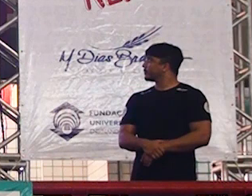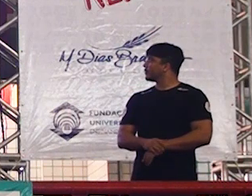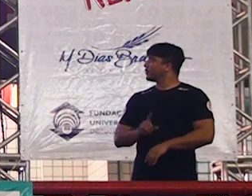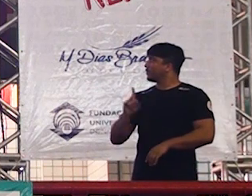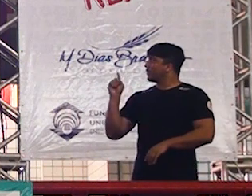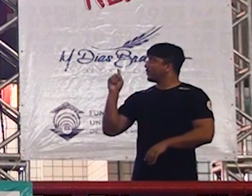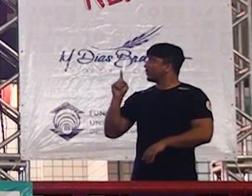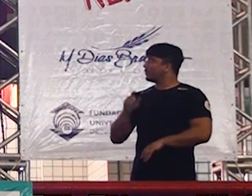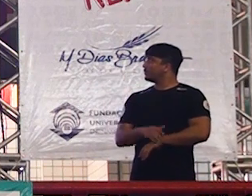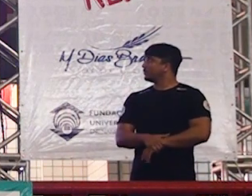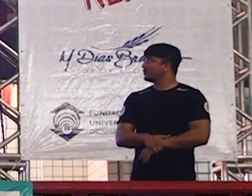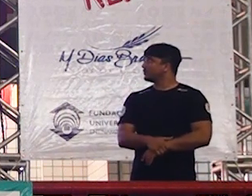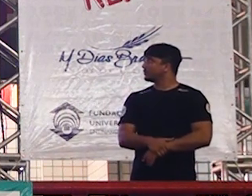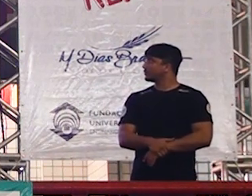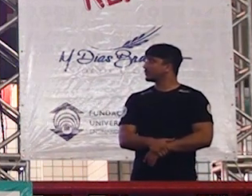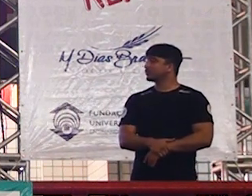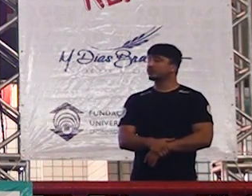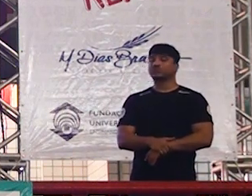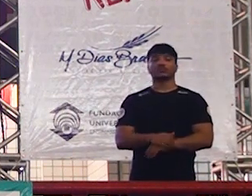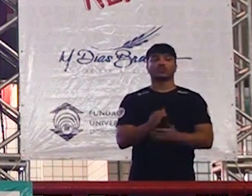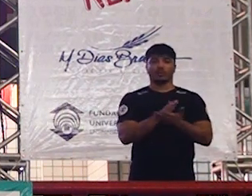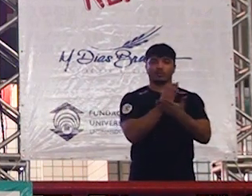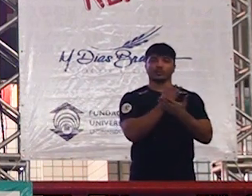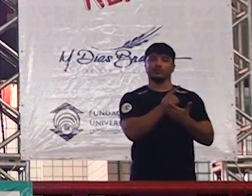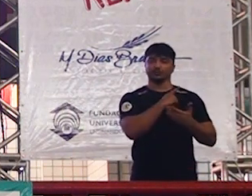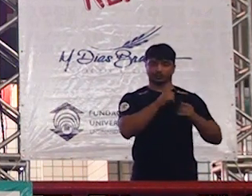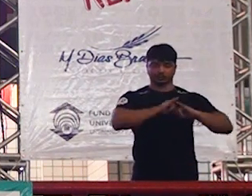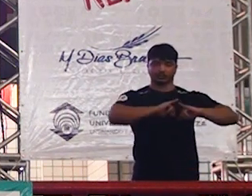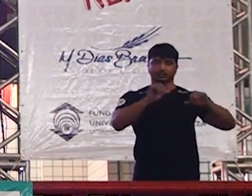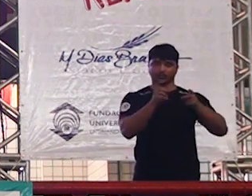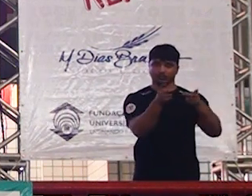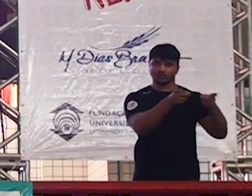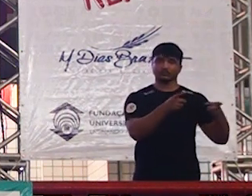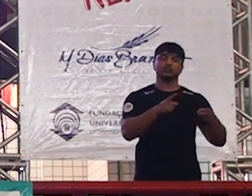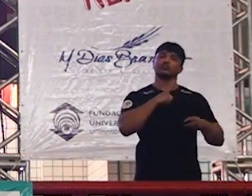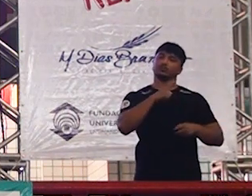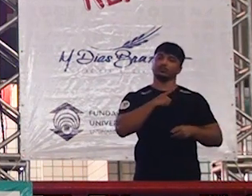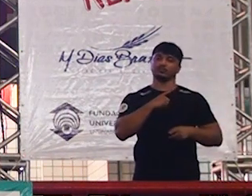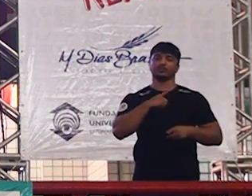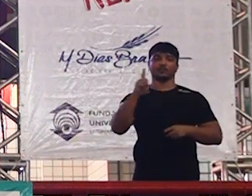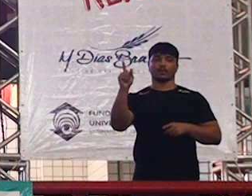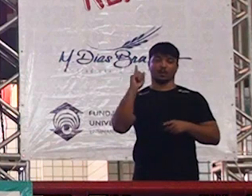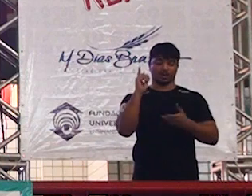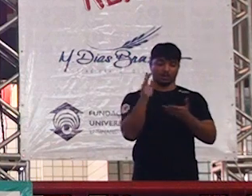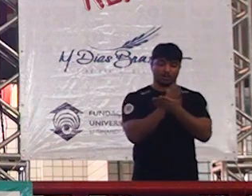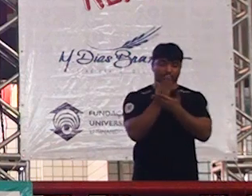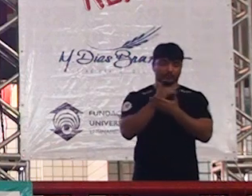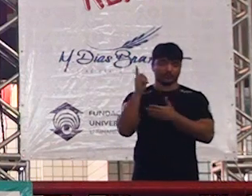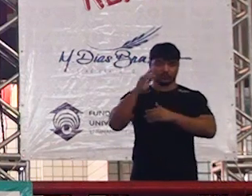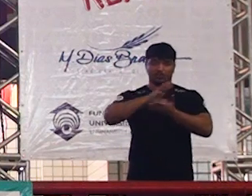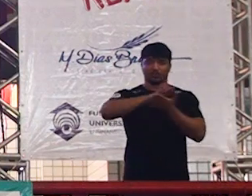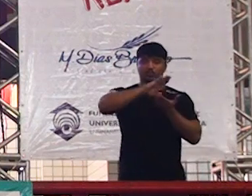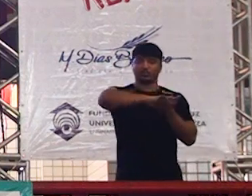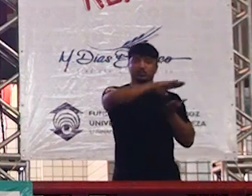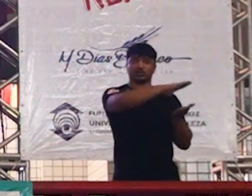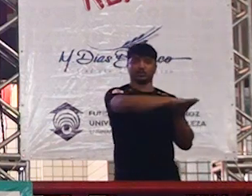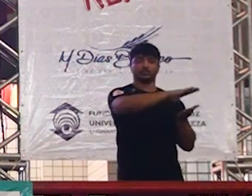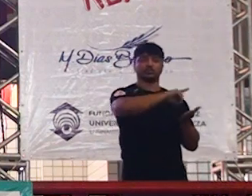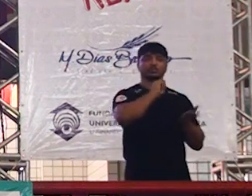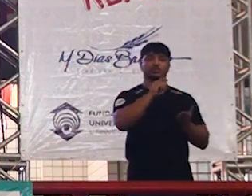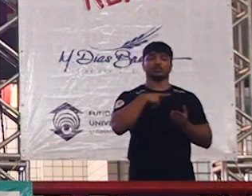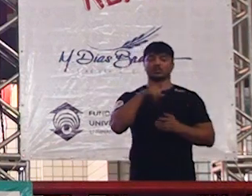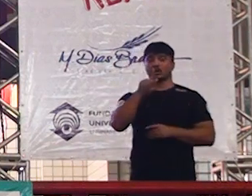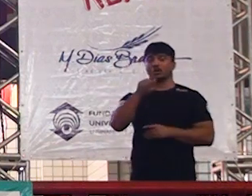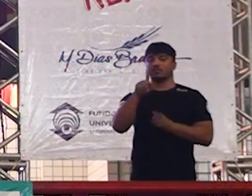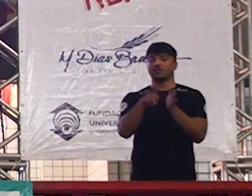Compre essa revista. Essa revista está nas bancas. Essa revista, ela é uma publicação do